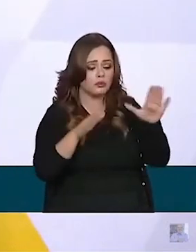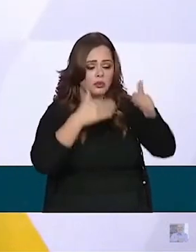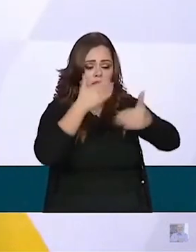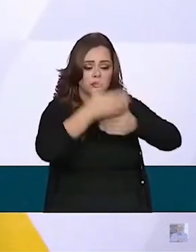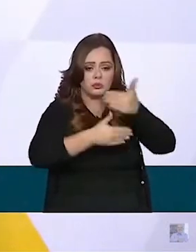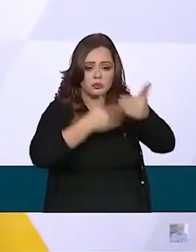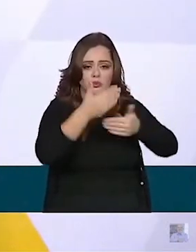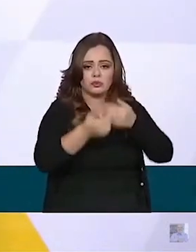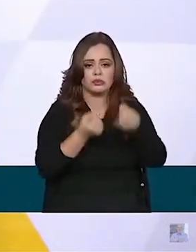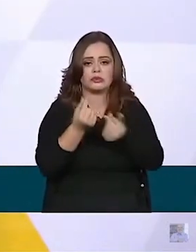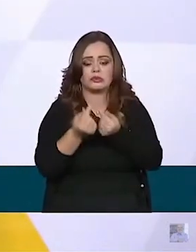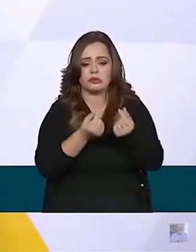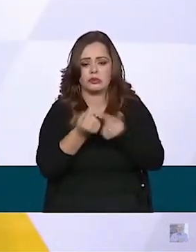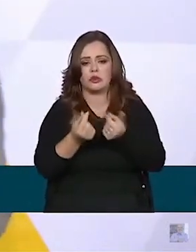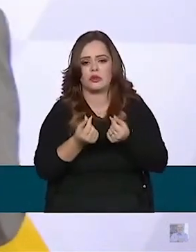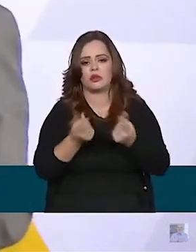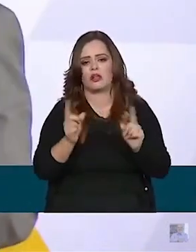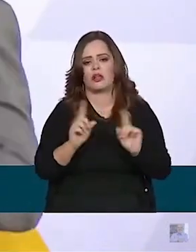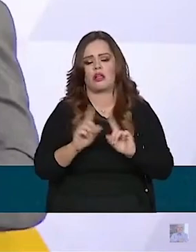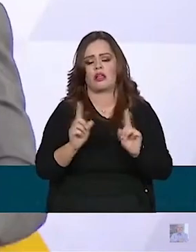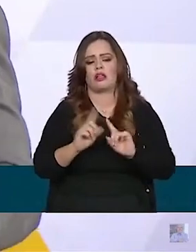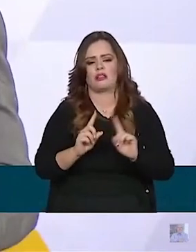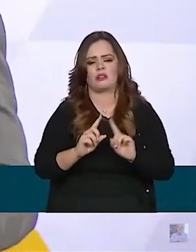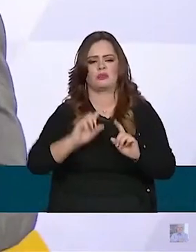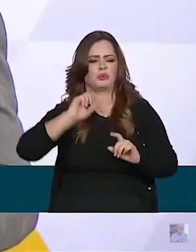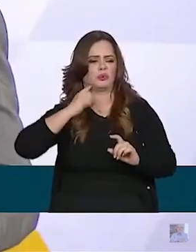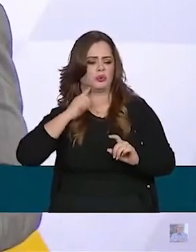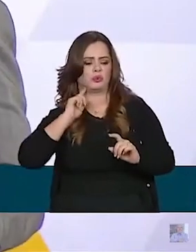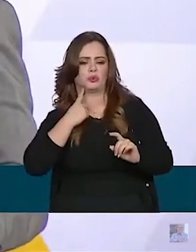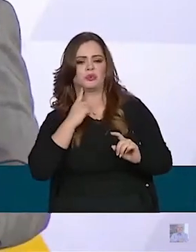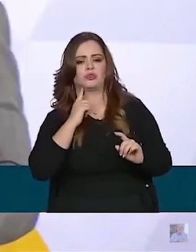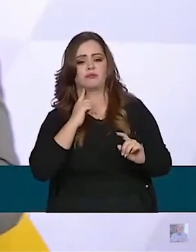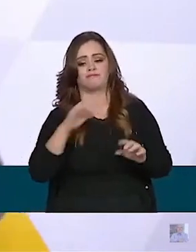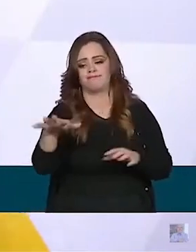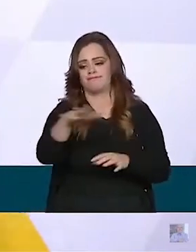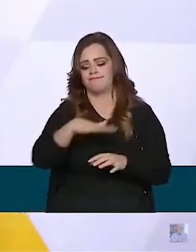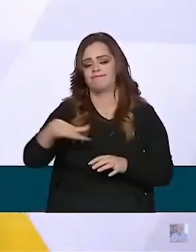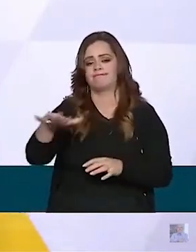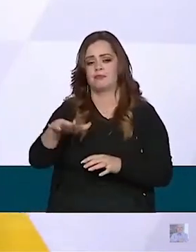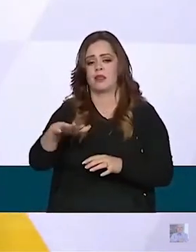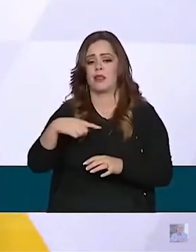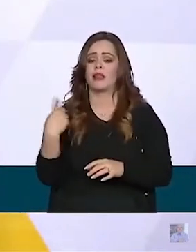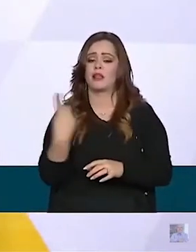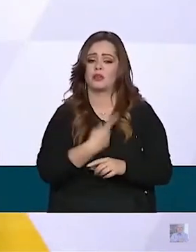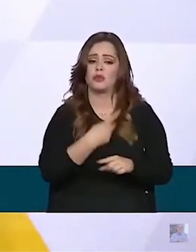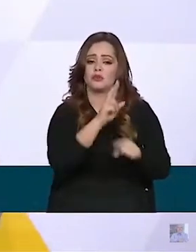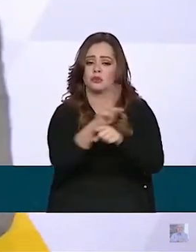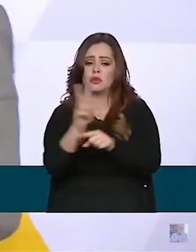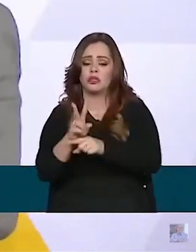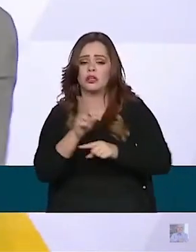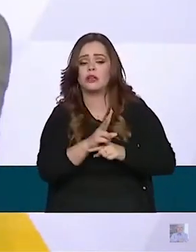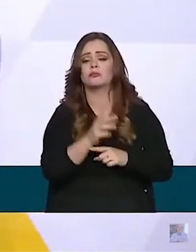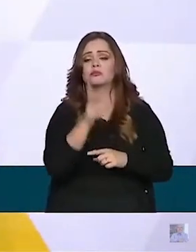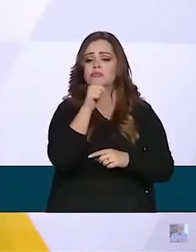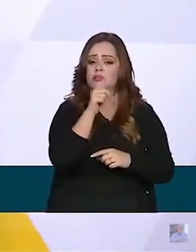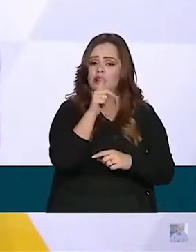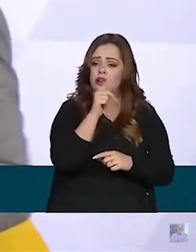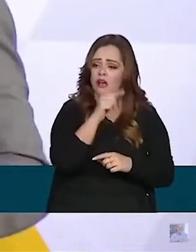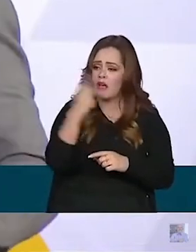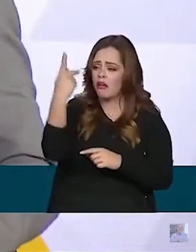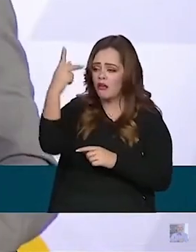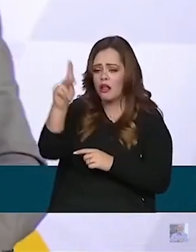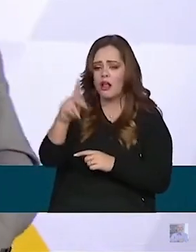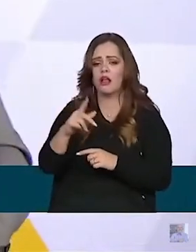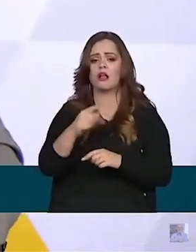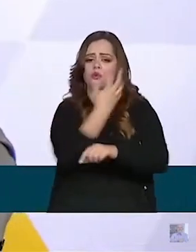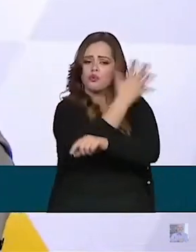uma economia que não polua mais aquela região, que a gente trate de cuidar da água que tem lá, trate de